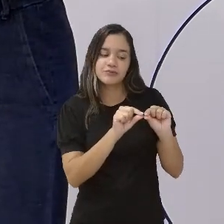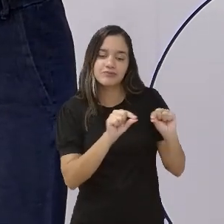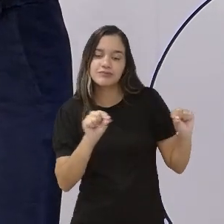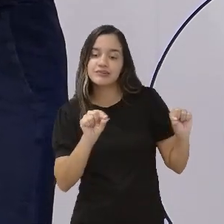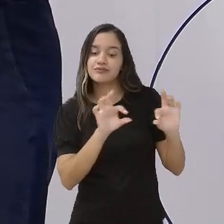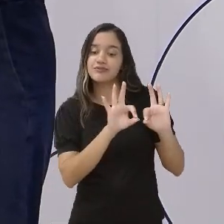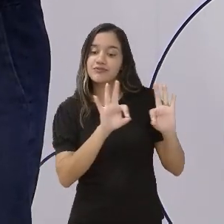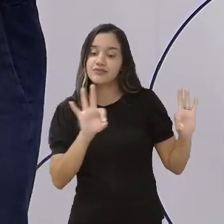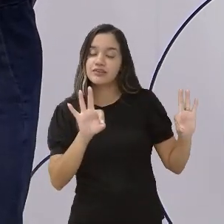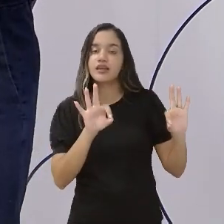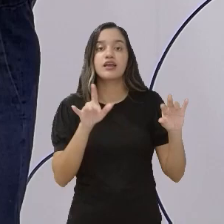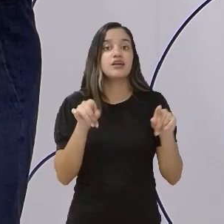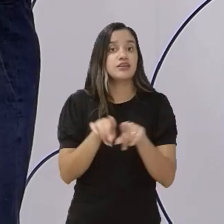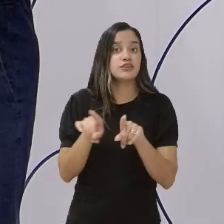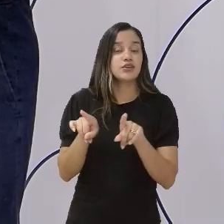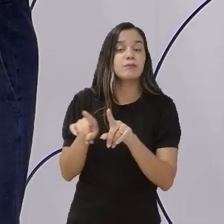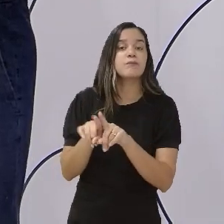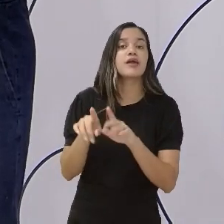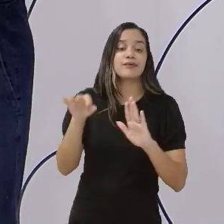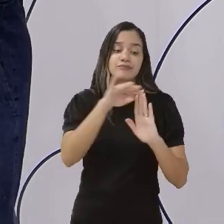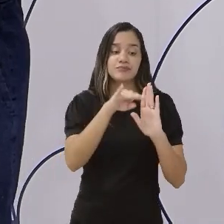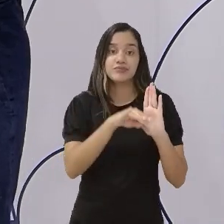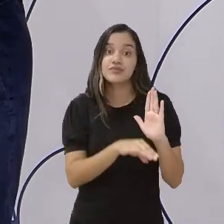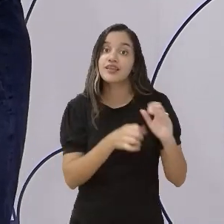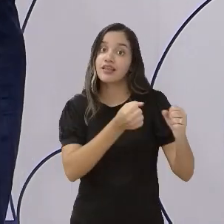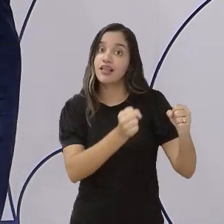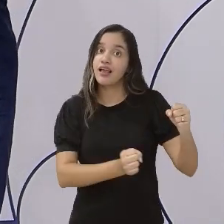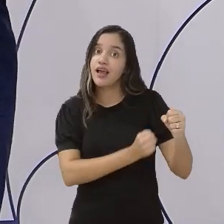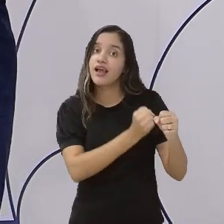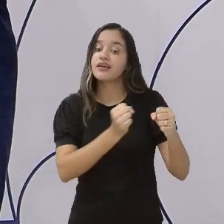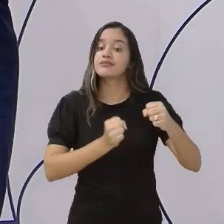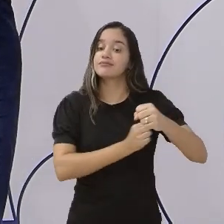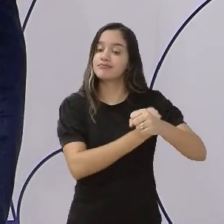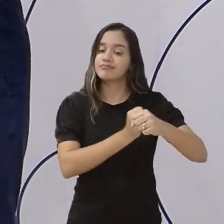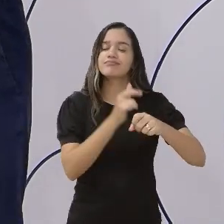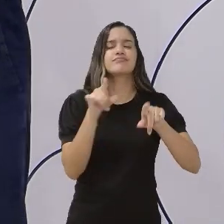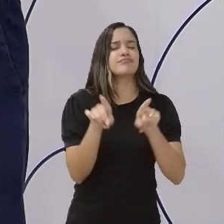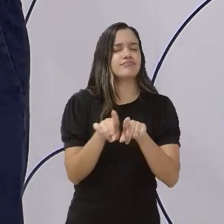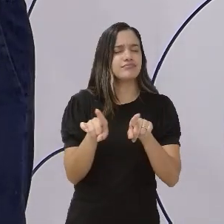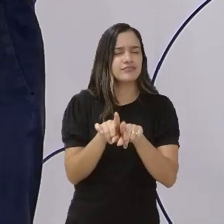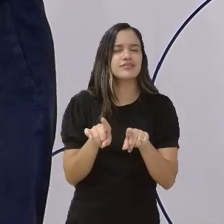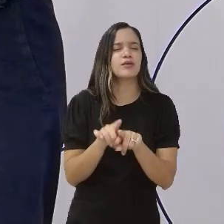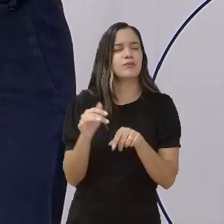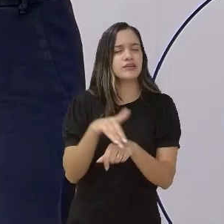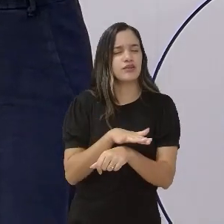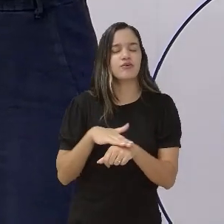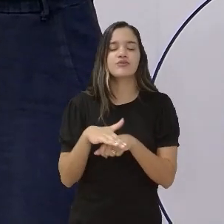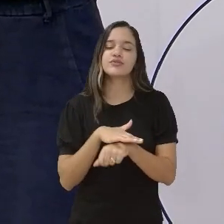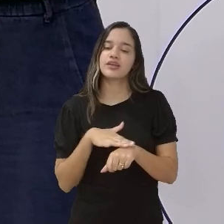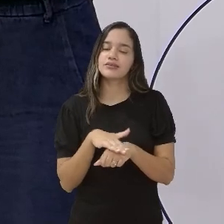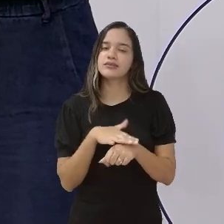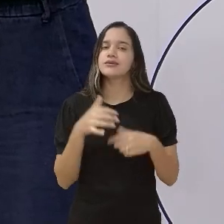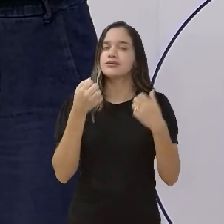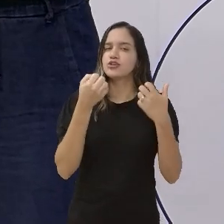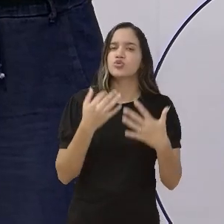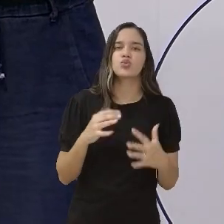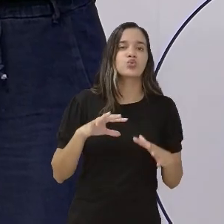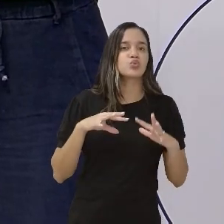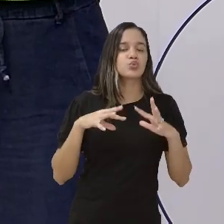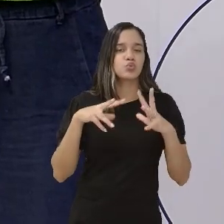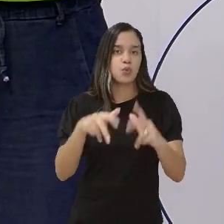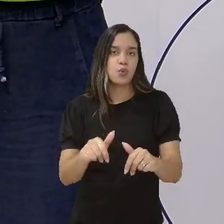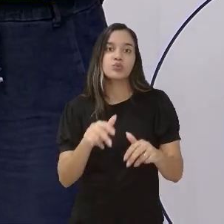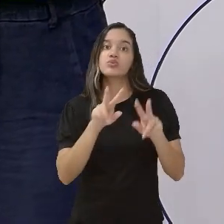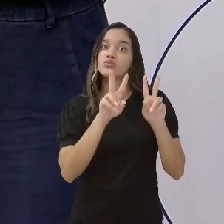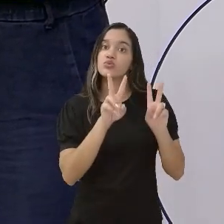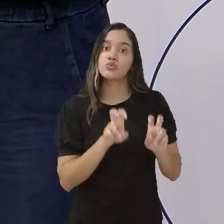cotidiano, nas receitas, já que a gente está falando de receita, nas receitas também, então naquela conversa, a gente está falando tudo aí sobre